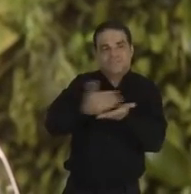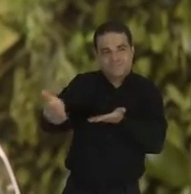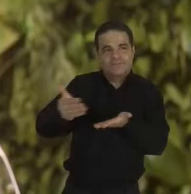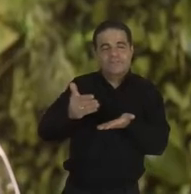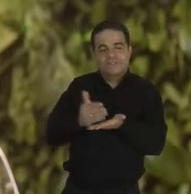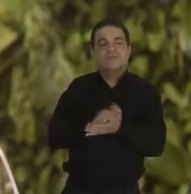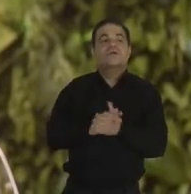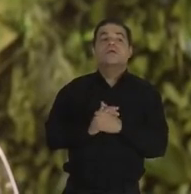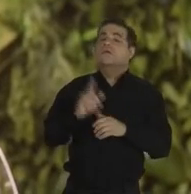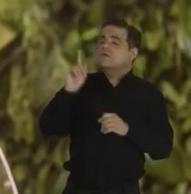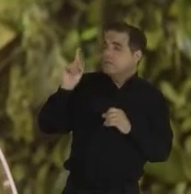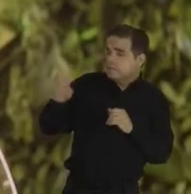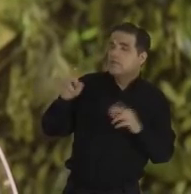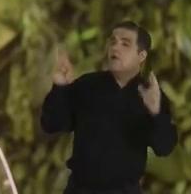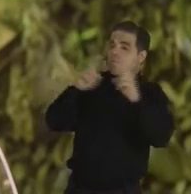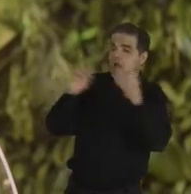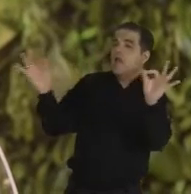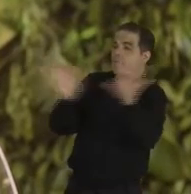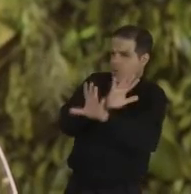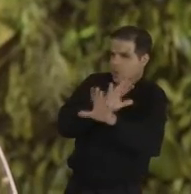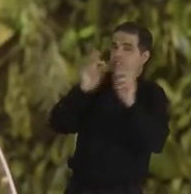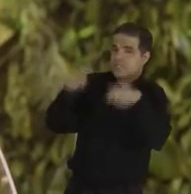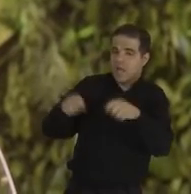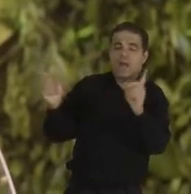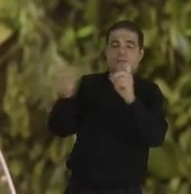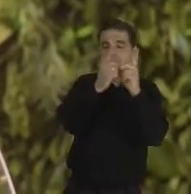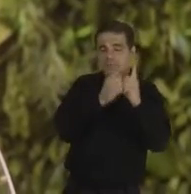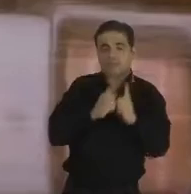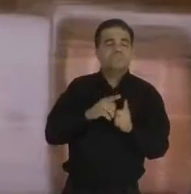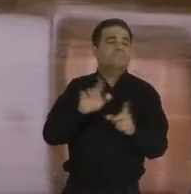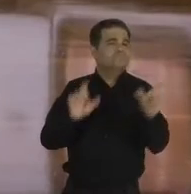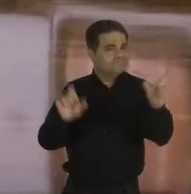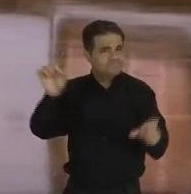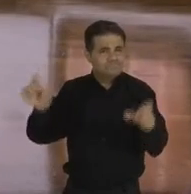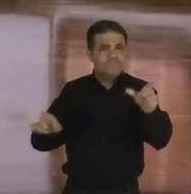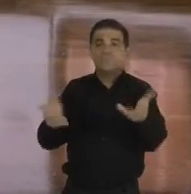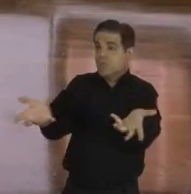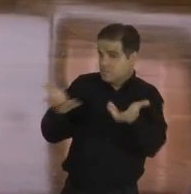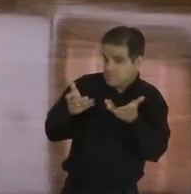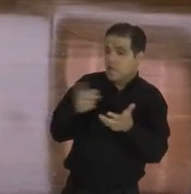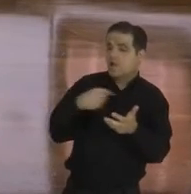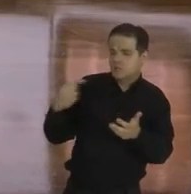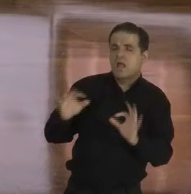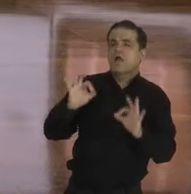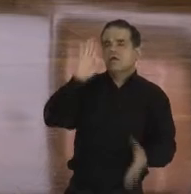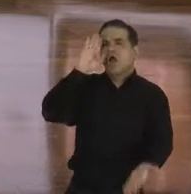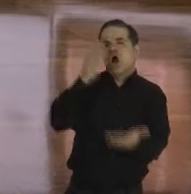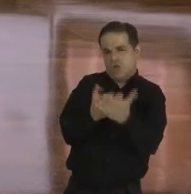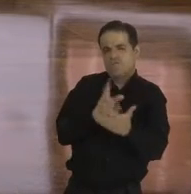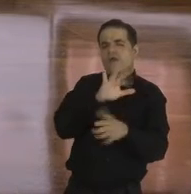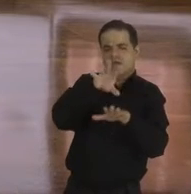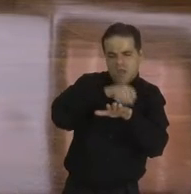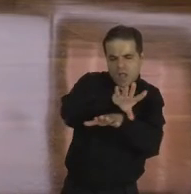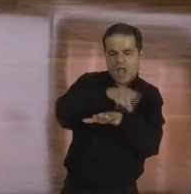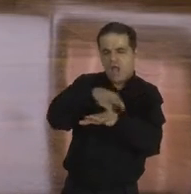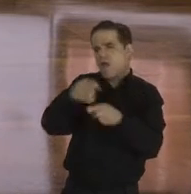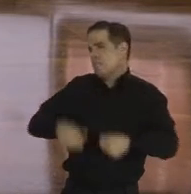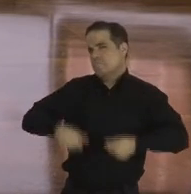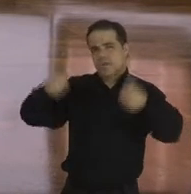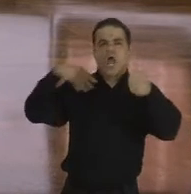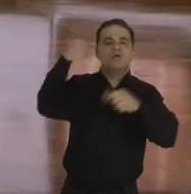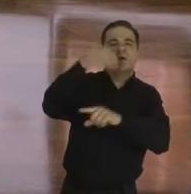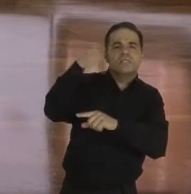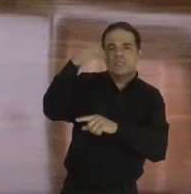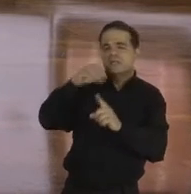fazendo e em uma rede Pronta Pronta para atender nossos consumidores né a gente quer e tem certeza que vai transmitir a melhor